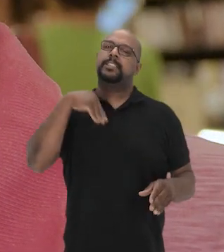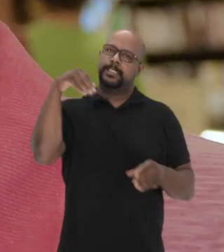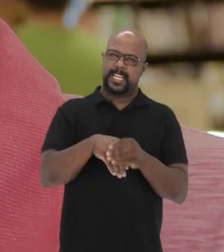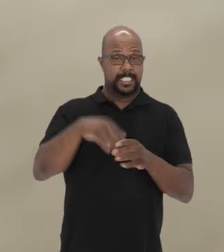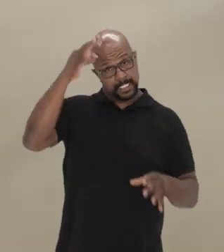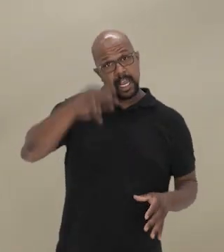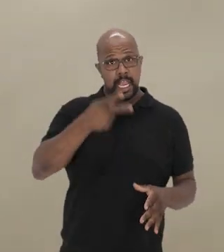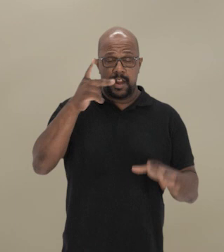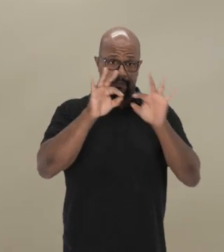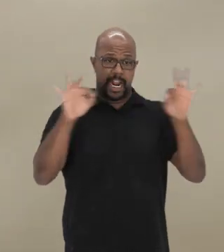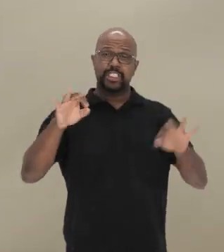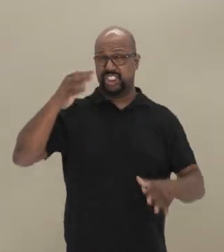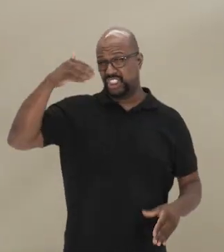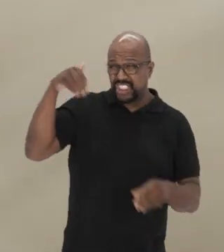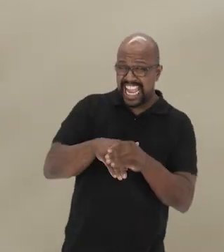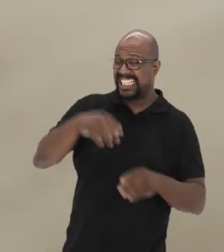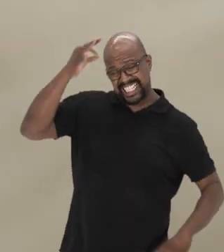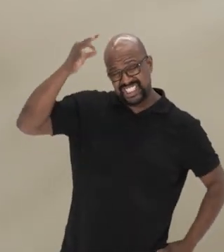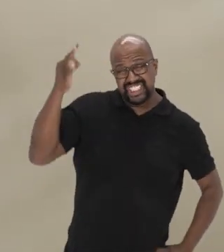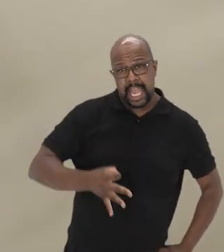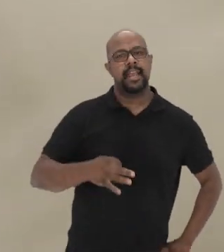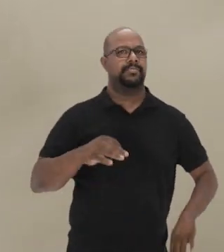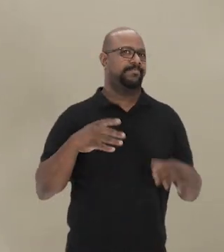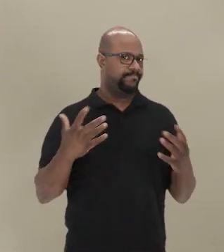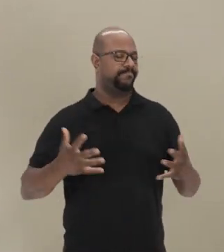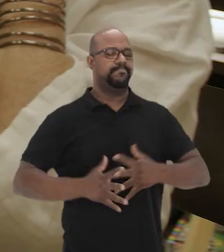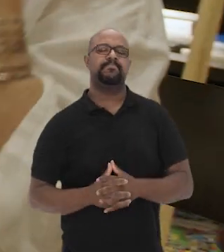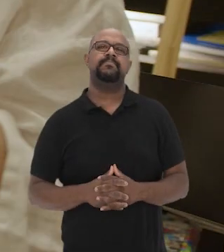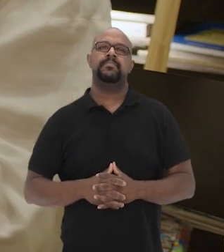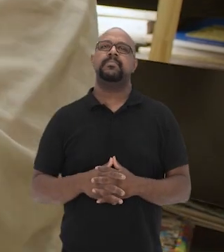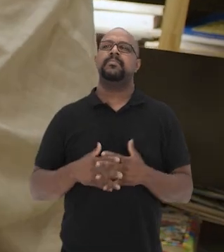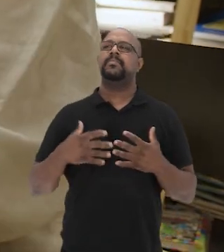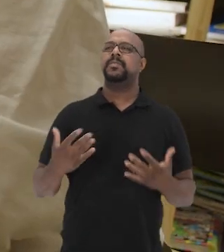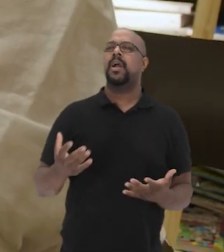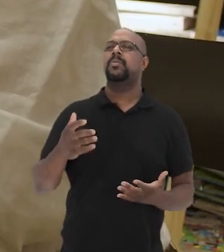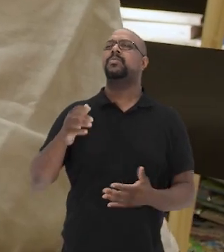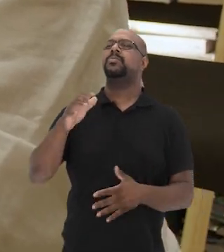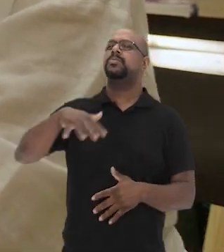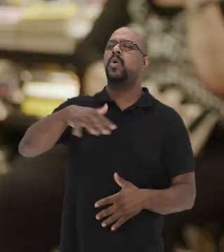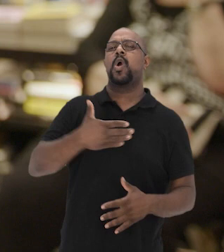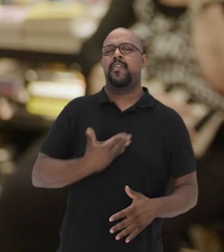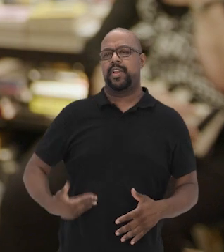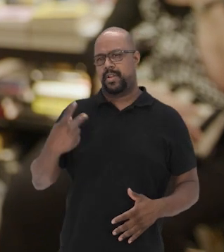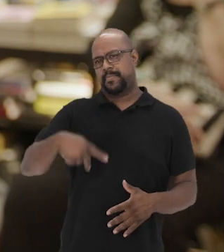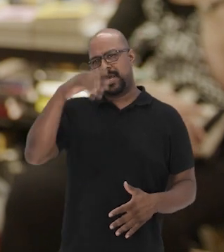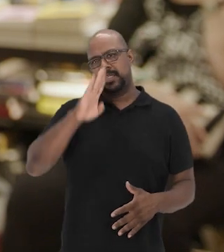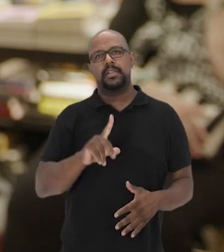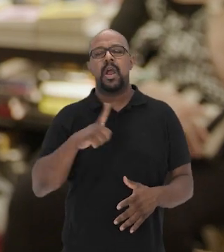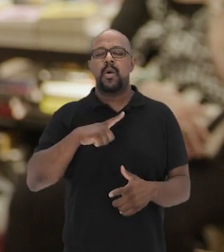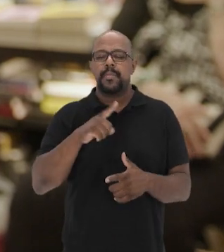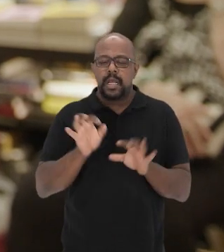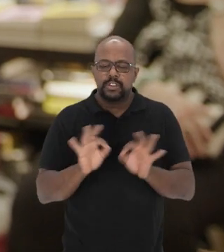criando né o próprio bordão direta já foi uma criação do enfio o estado brasileiro não fez a tarefa de casa